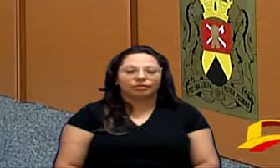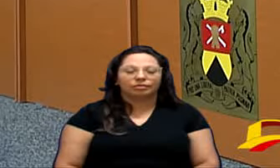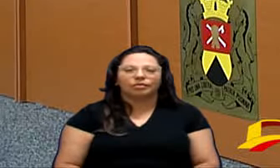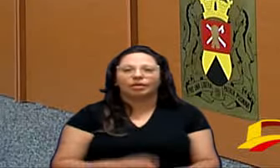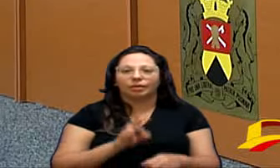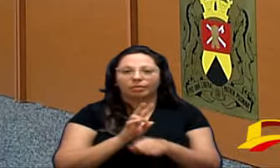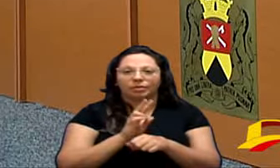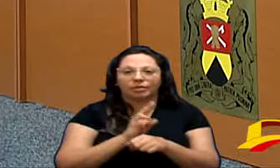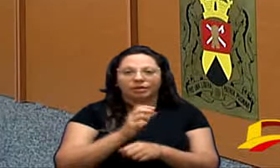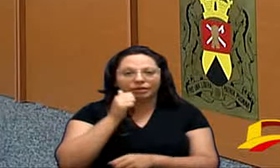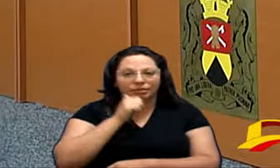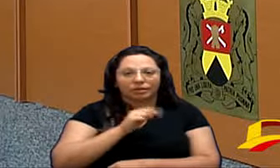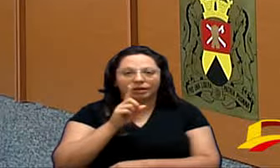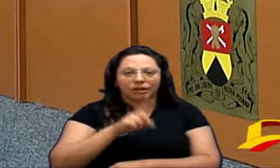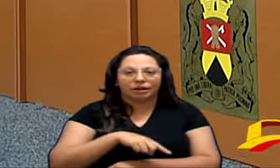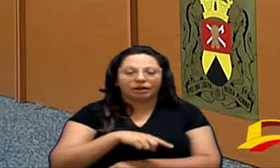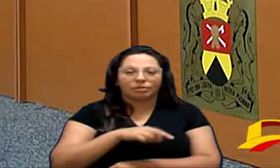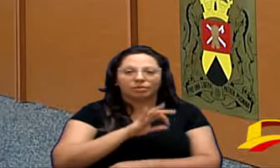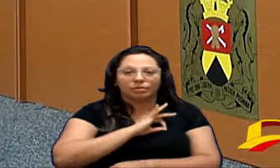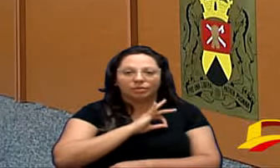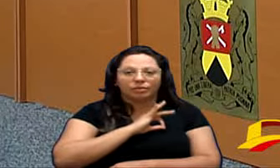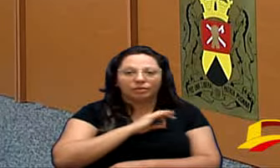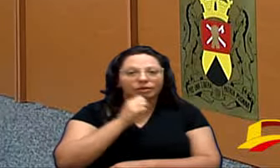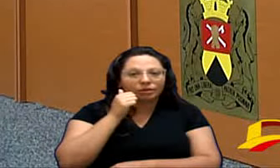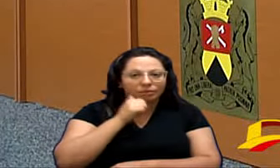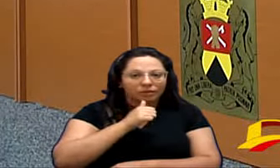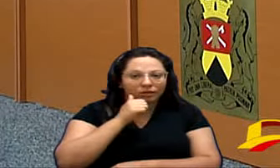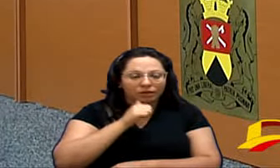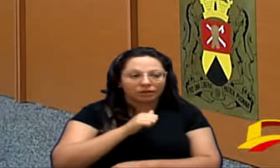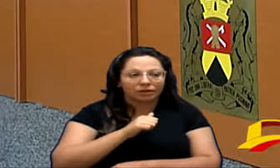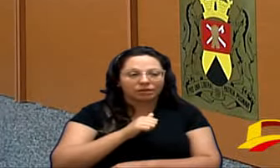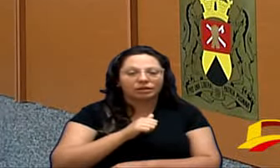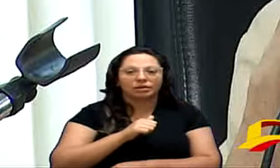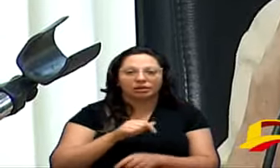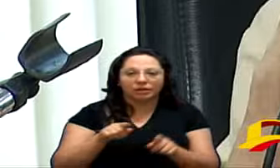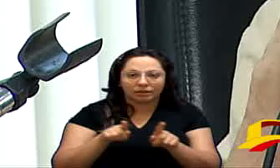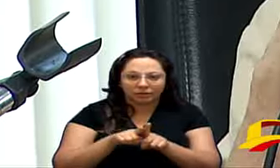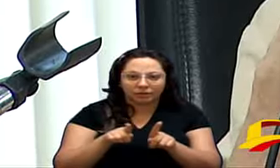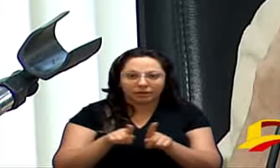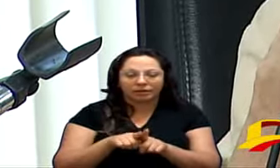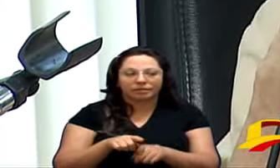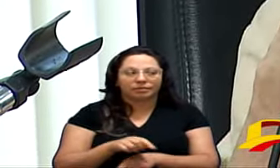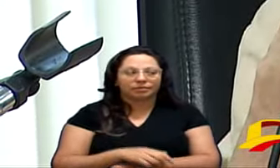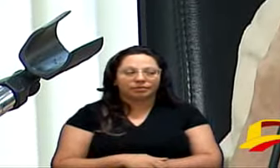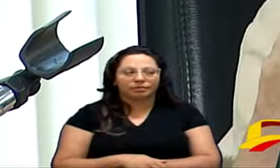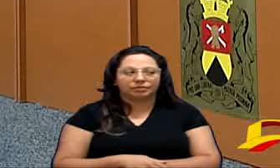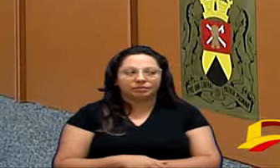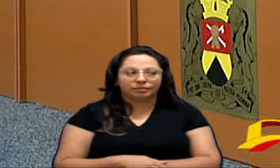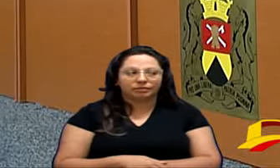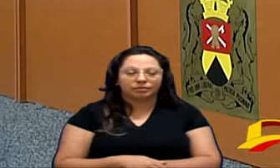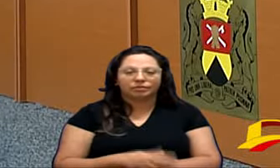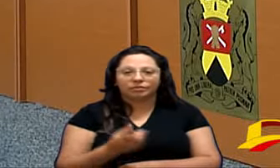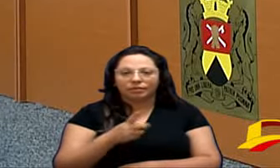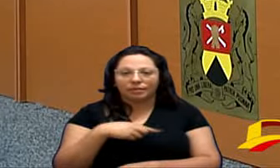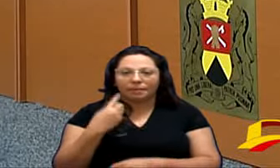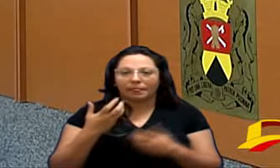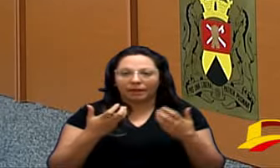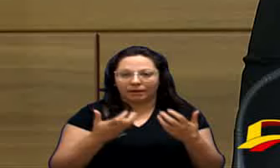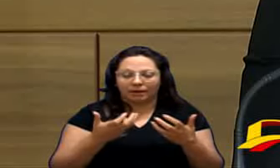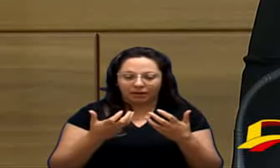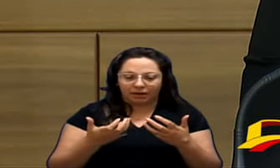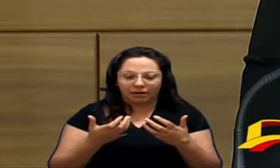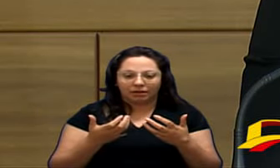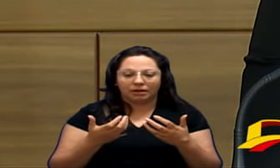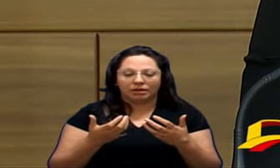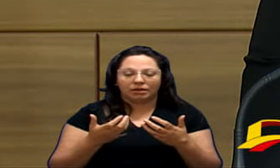será feito com policiais femininas vão também também excelência eh a ideia o ideal ali